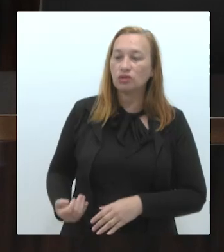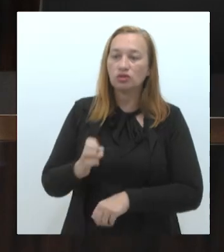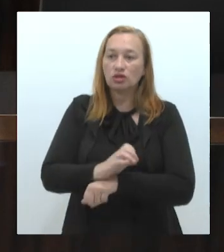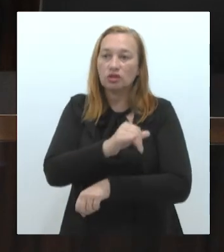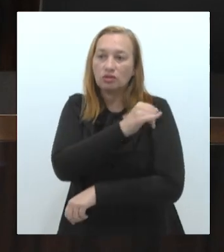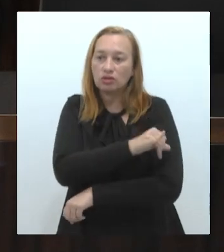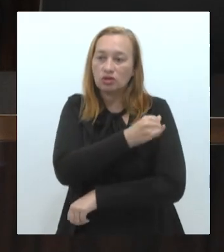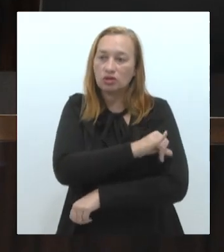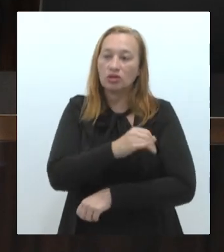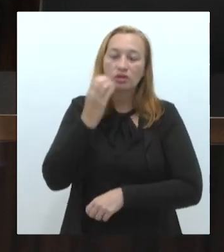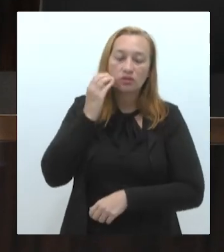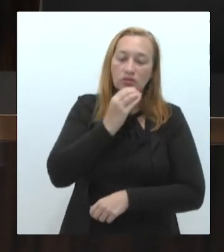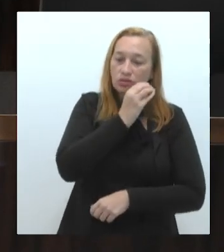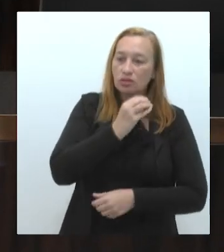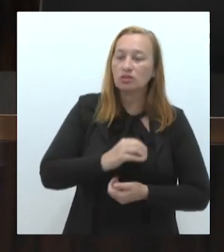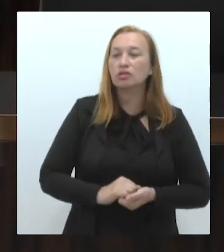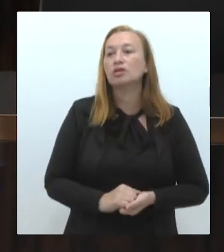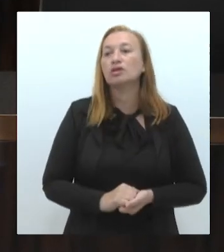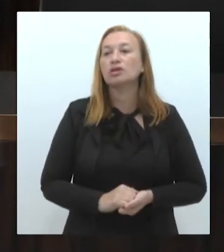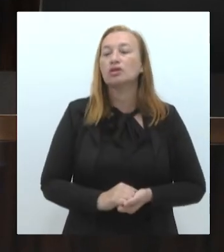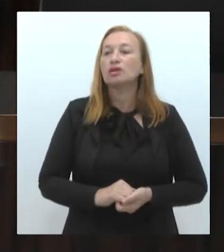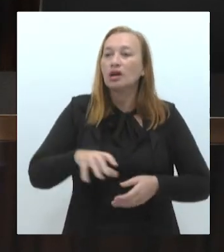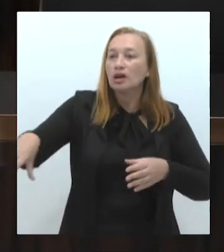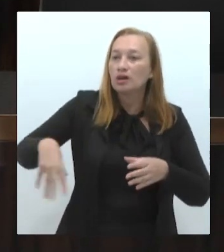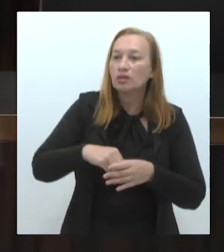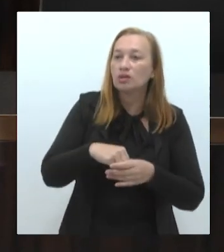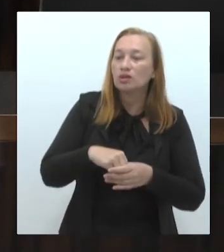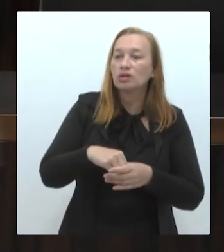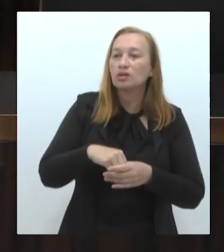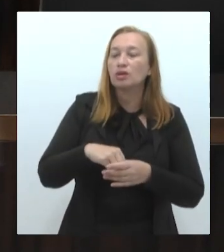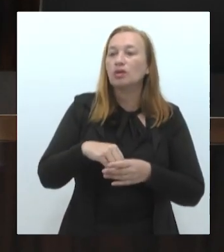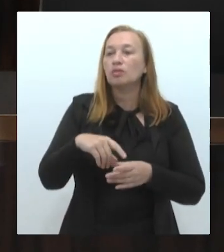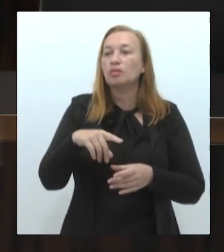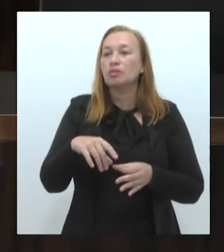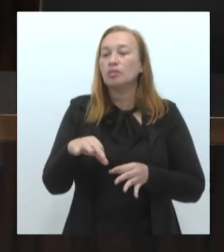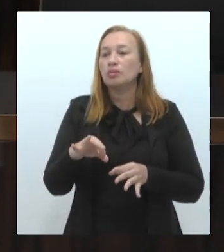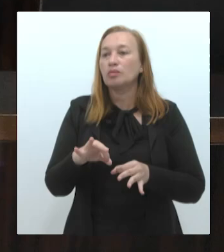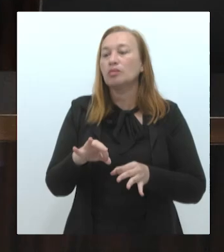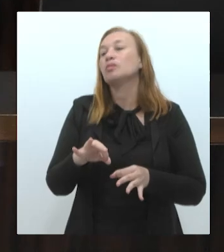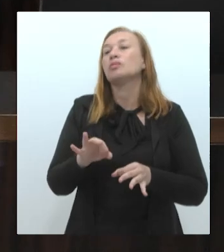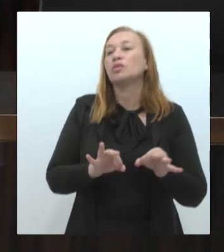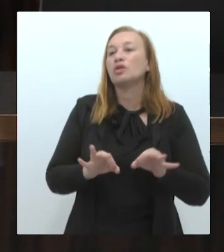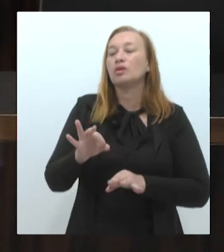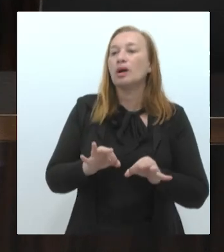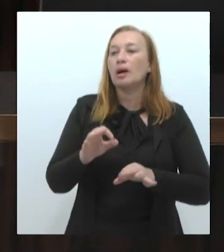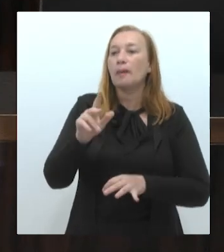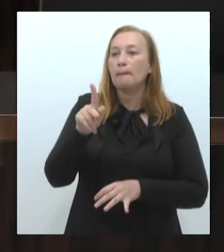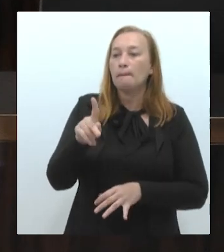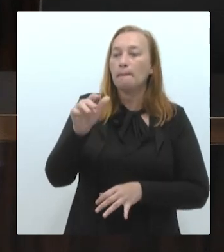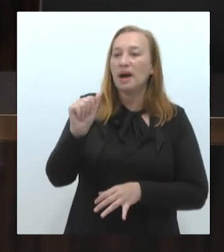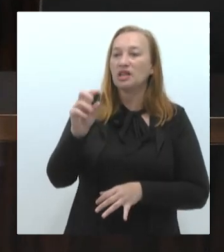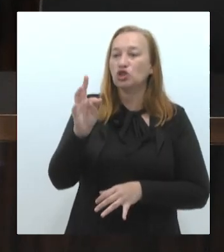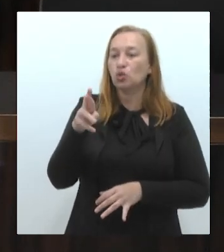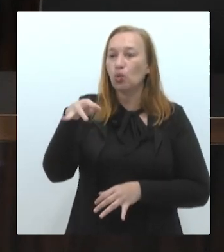governador Cláudio Castro a implantação do programa Patrulha Rural no município de Mangaratiba.